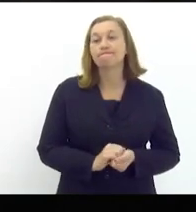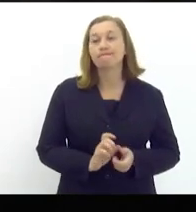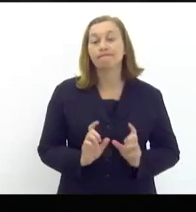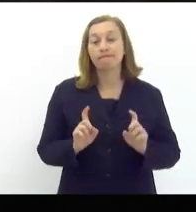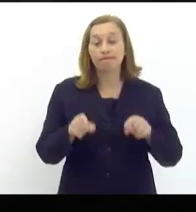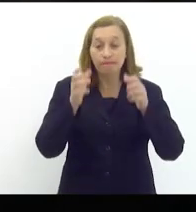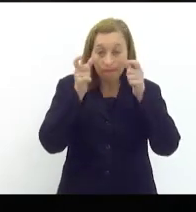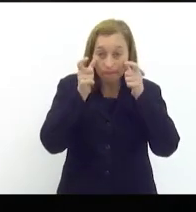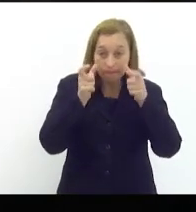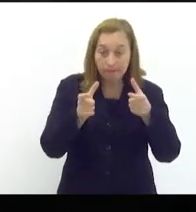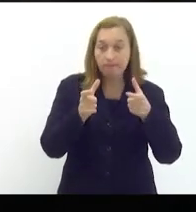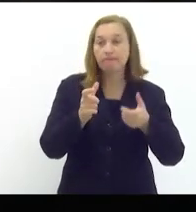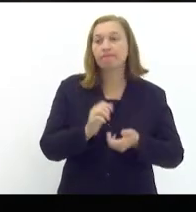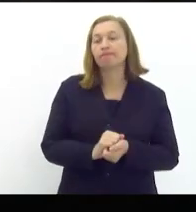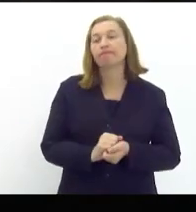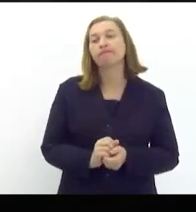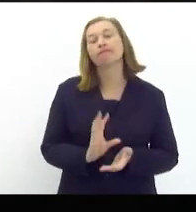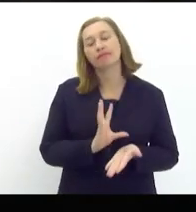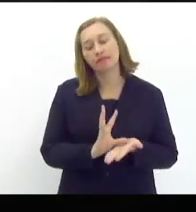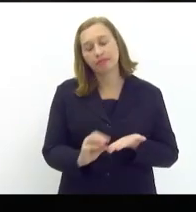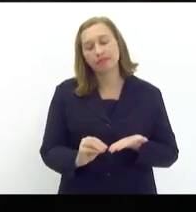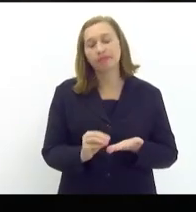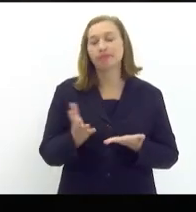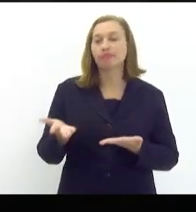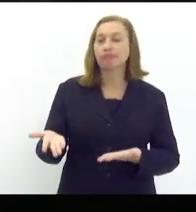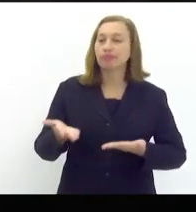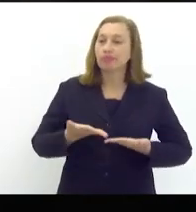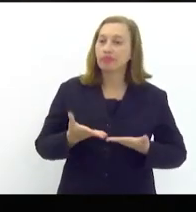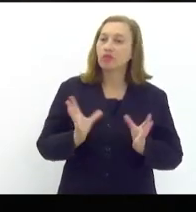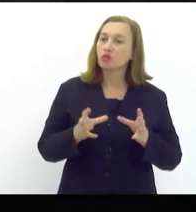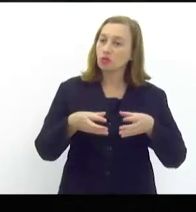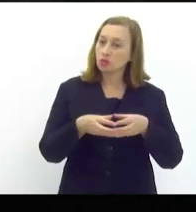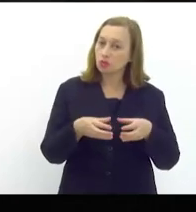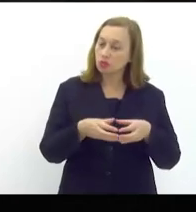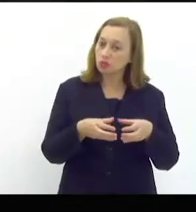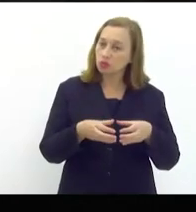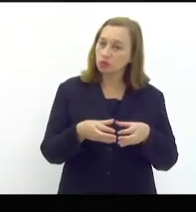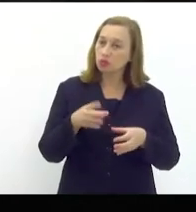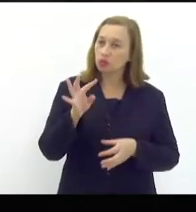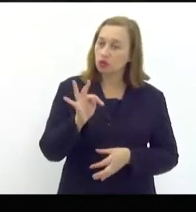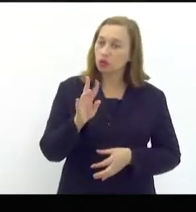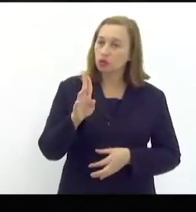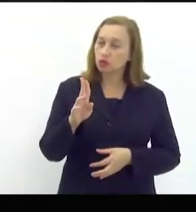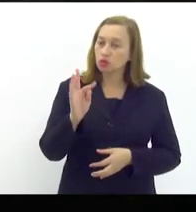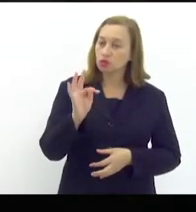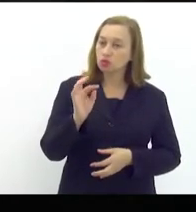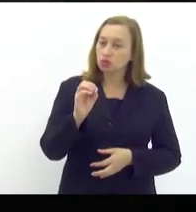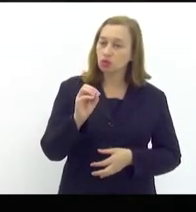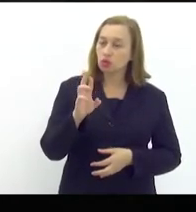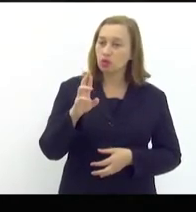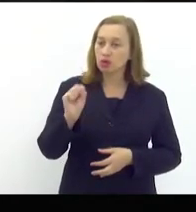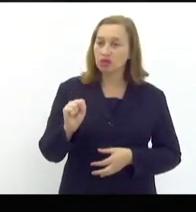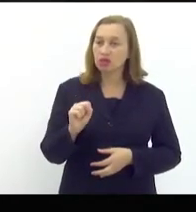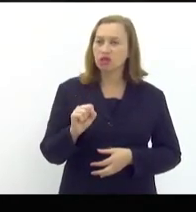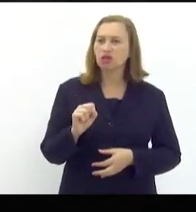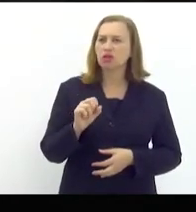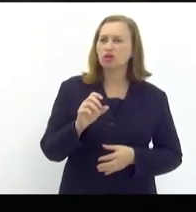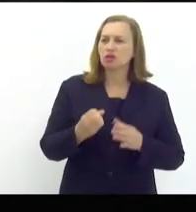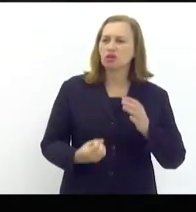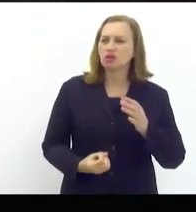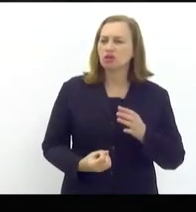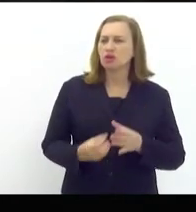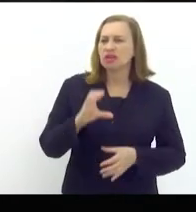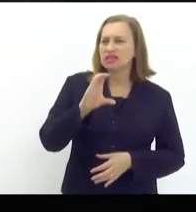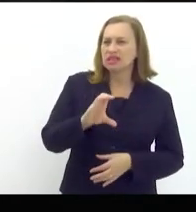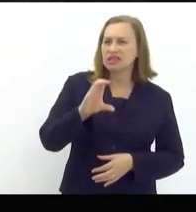essa essa pauta e recebi um grupo de tutores da fundação CCR do